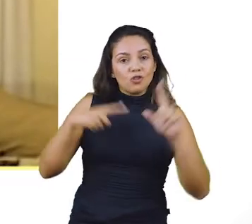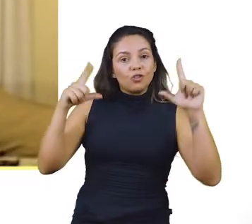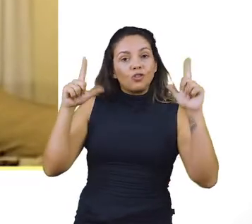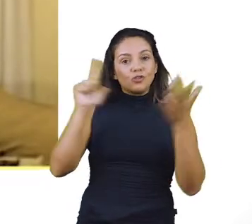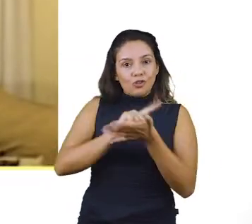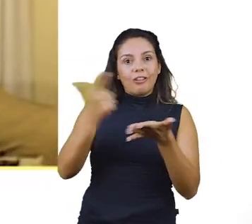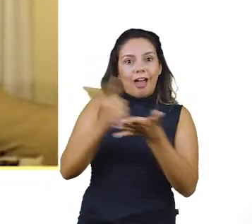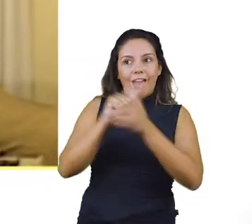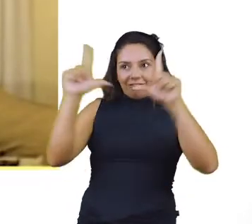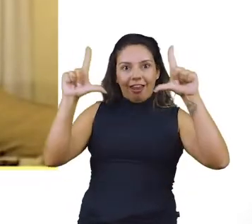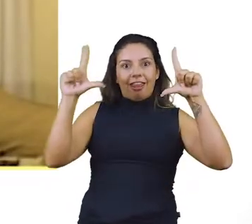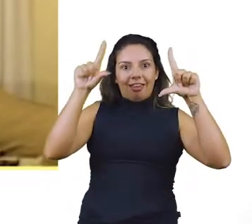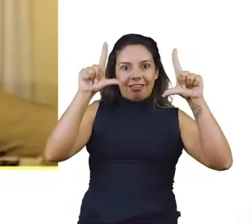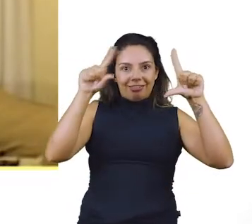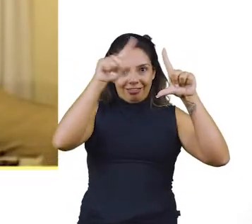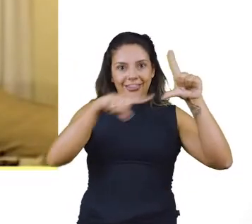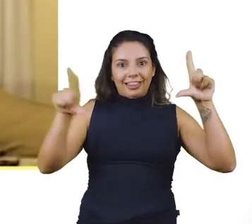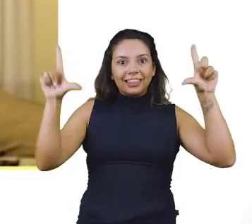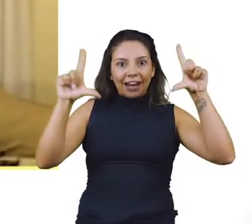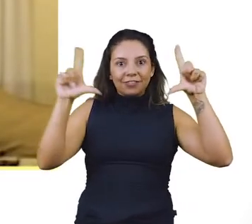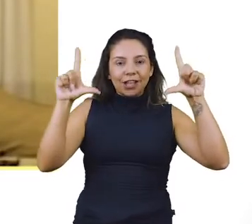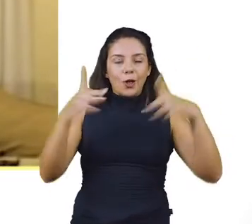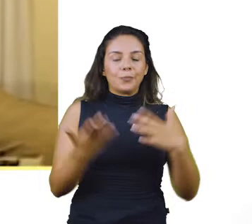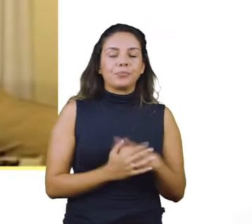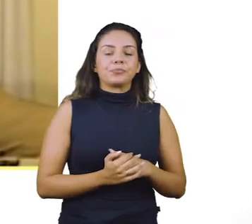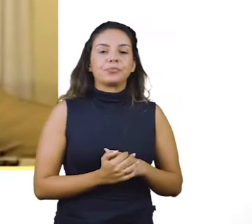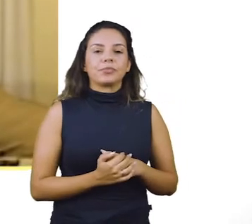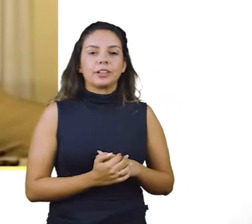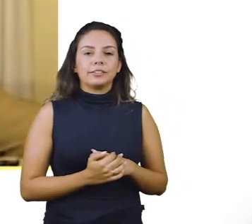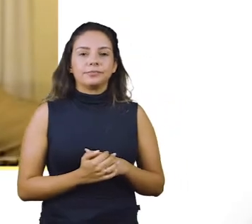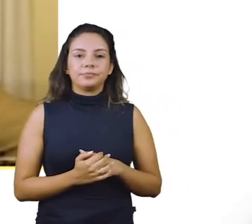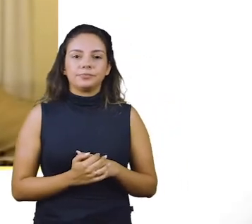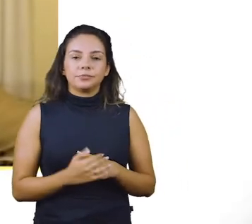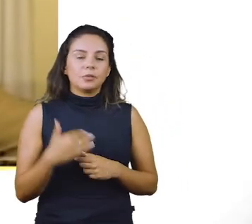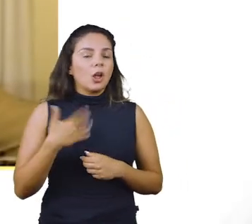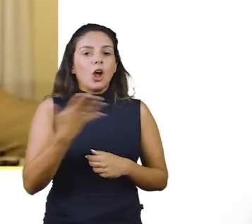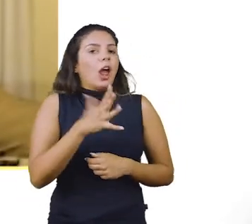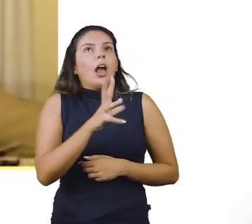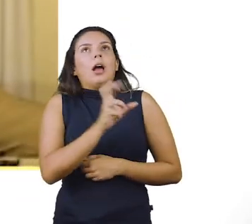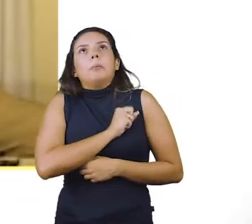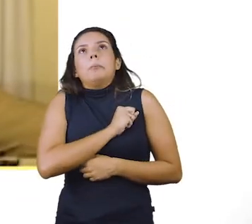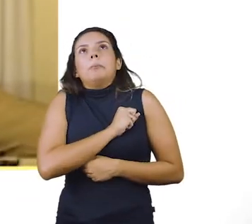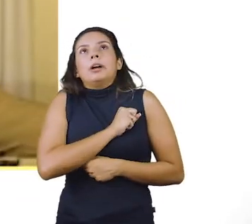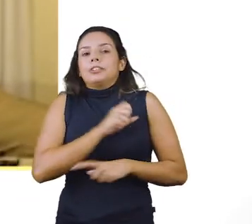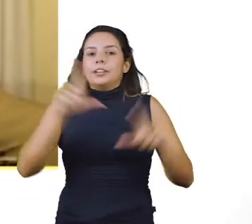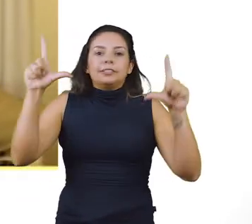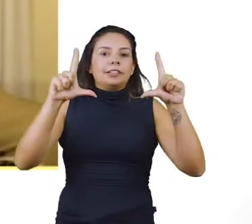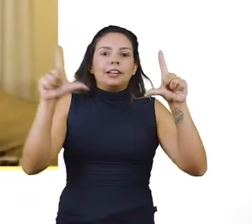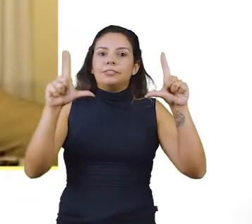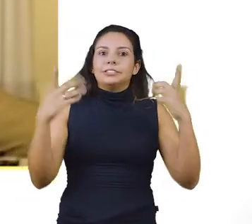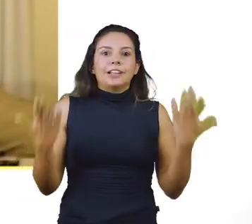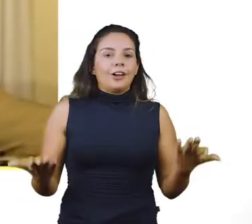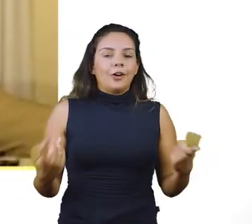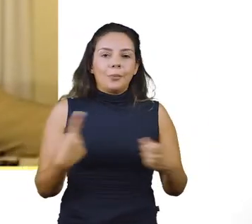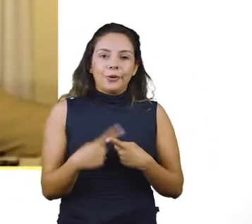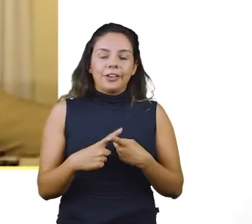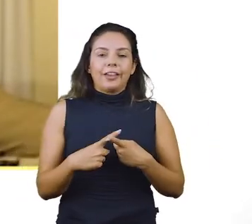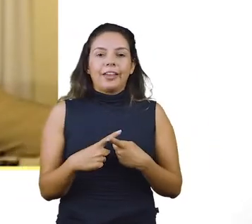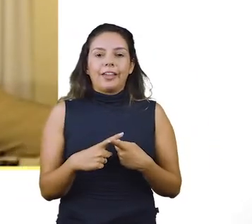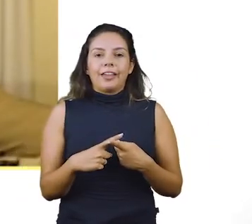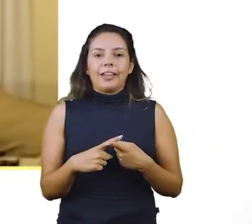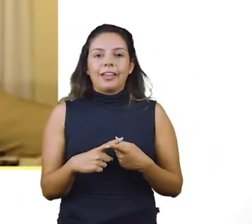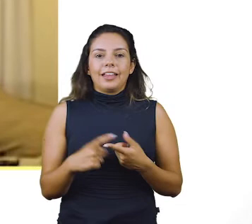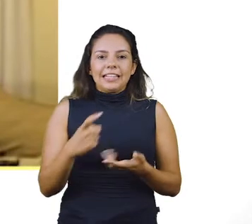muito desafiador, justamente por isso, porque ele te limita em relação a tempo e te limita, às vezes,